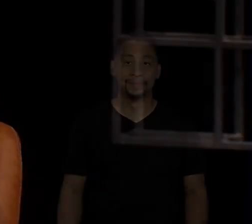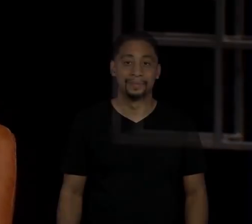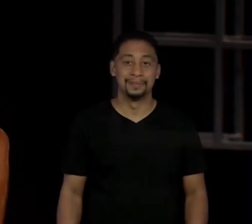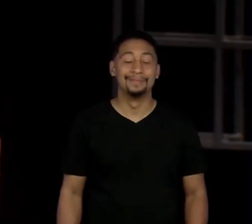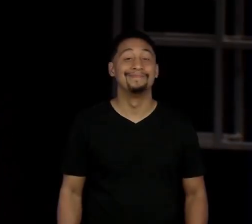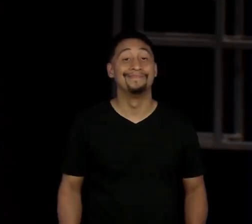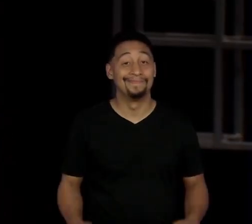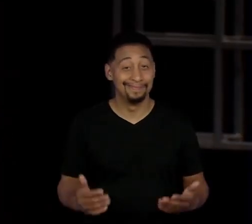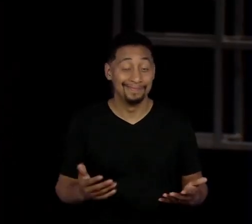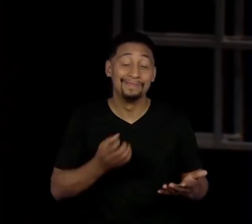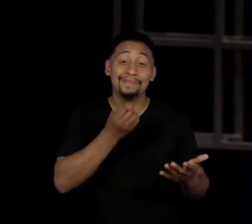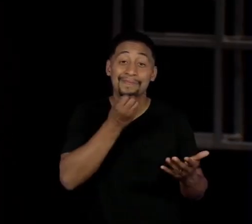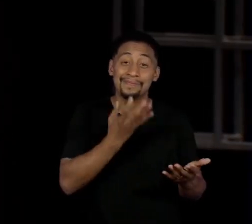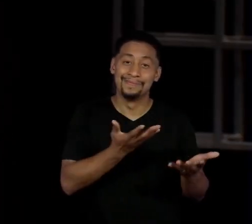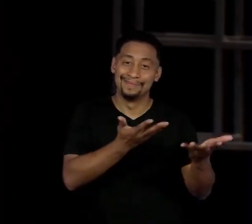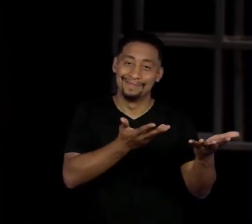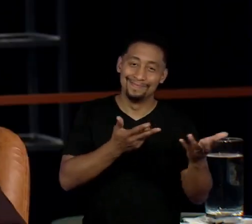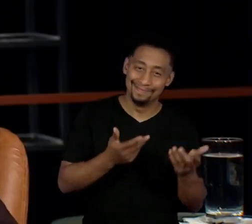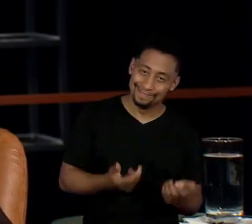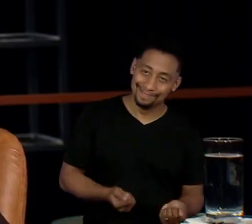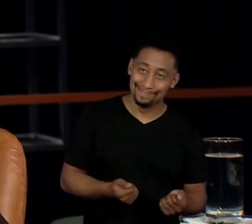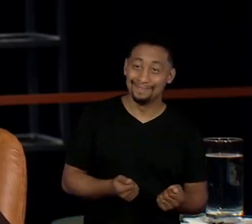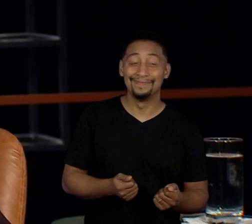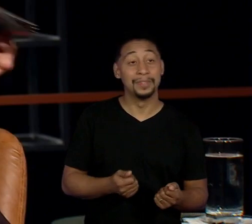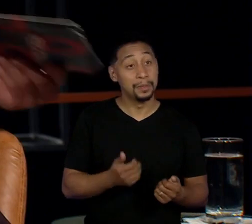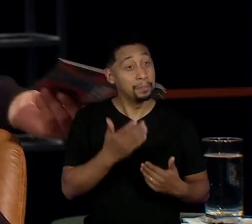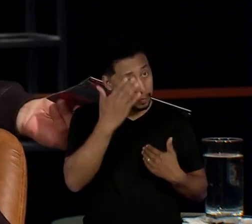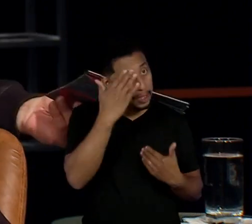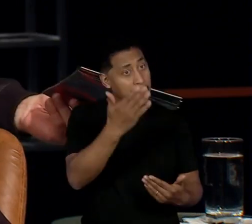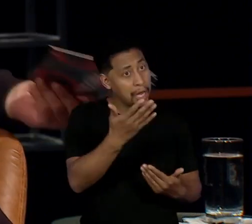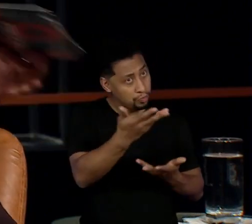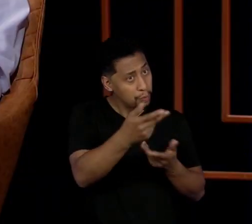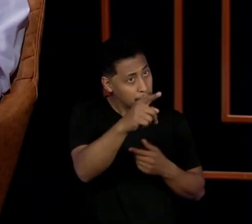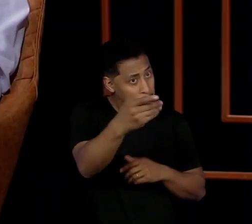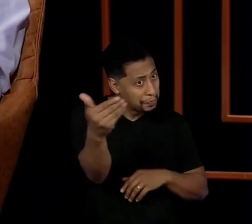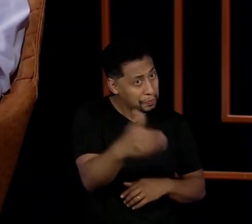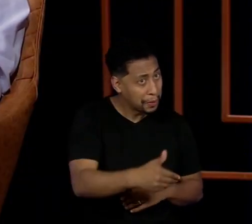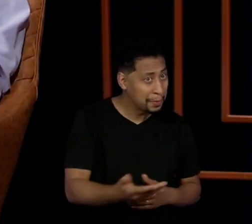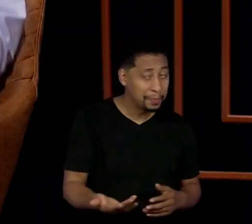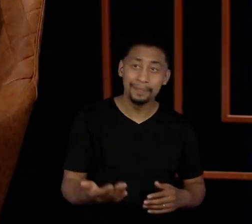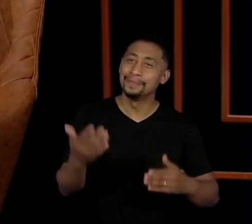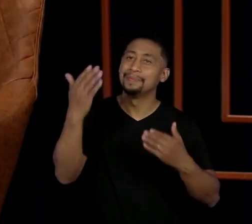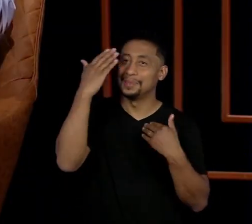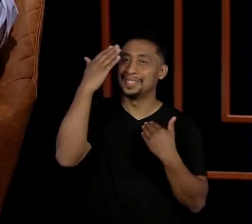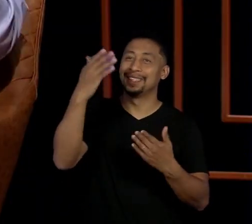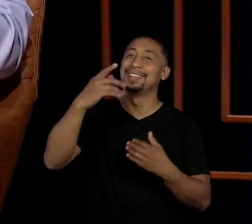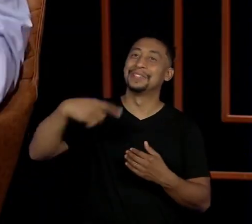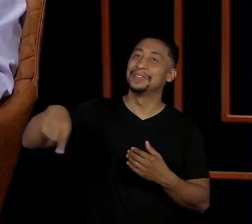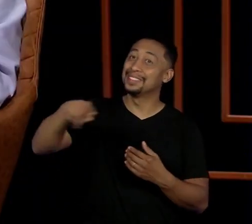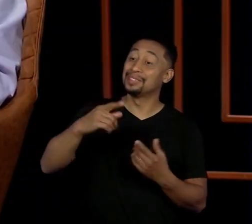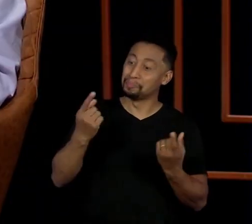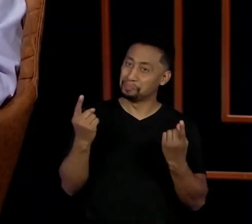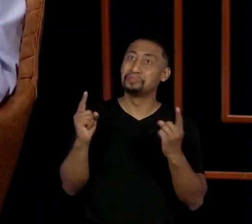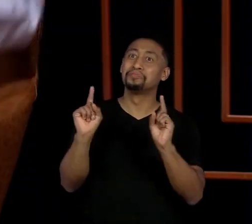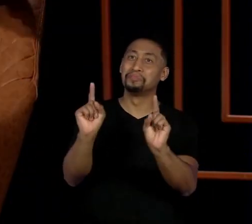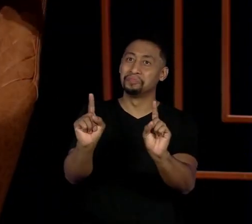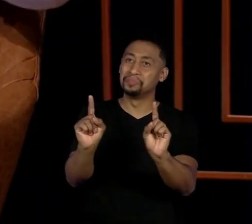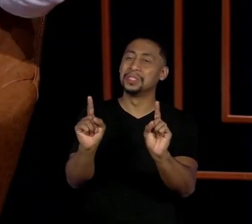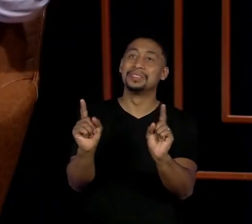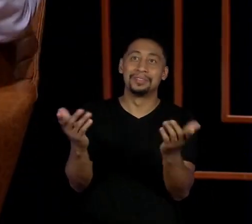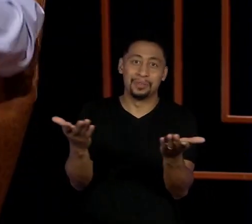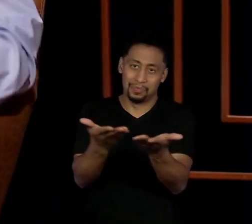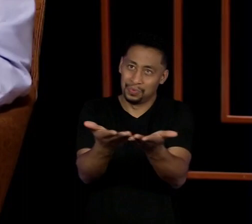Otávio, seja muito bem-vindo. Obrigado. Obrigado por ter aceitado o nosso convite. Obrigado a vocês, obrigado pelo programa que vocês fazem,